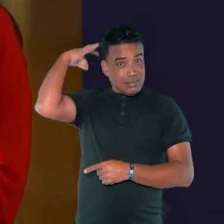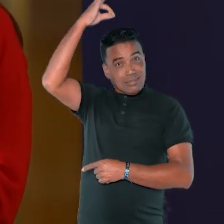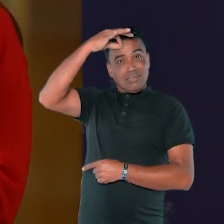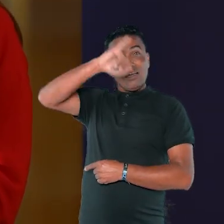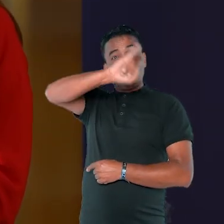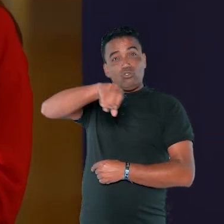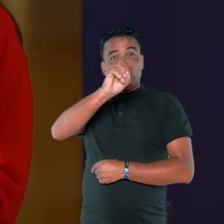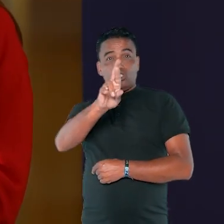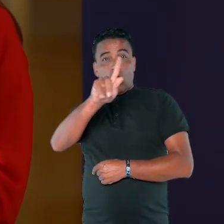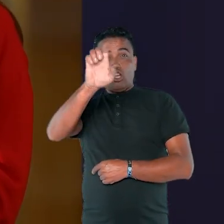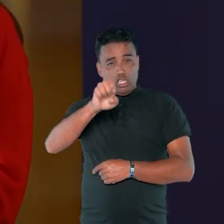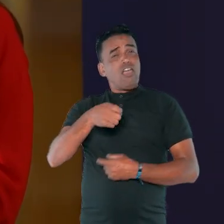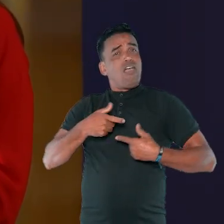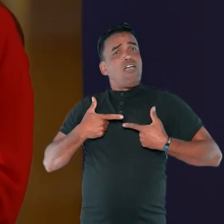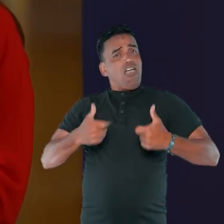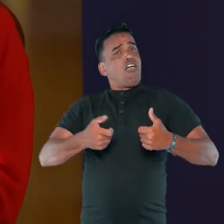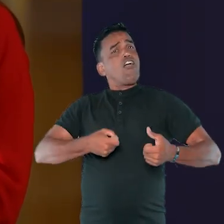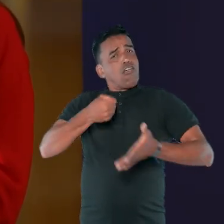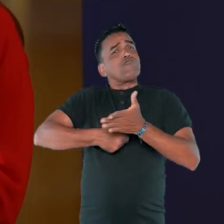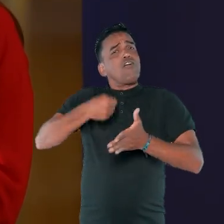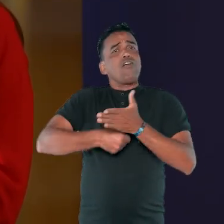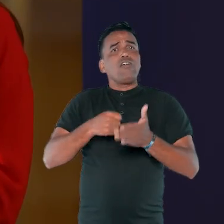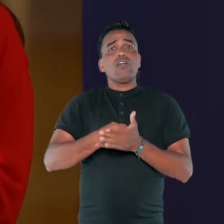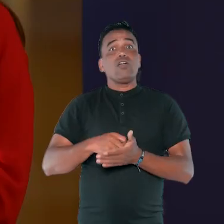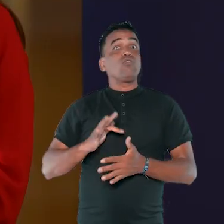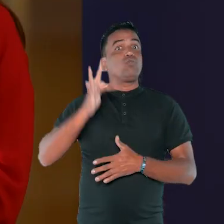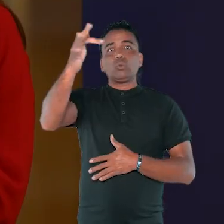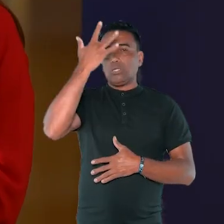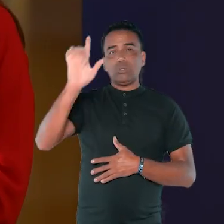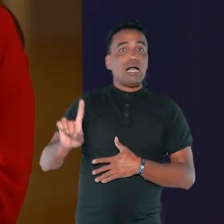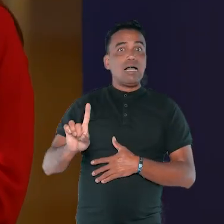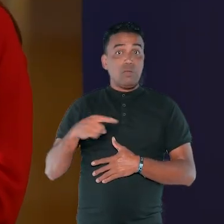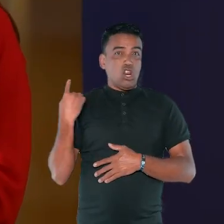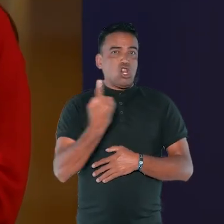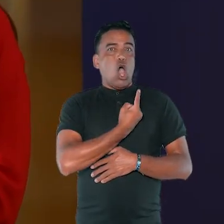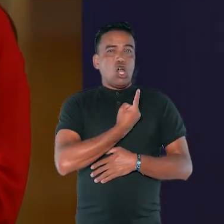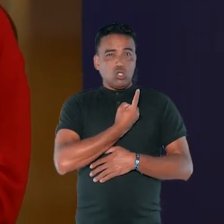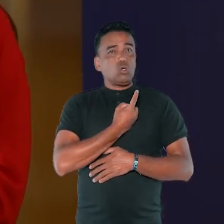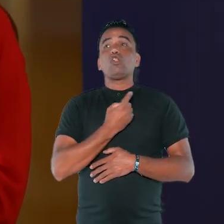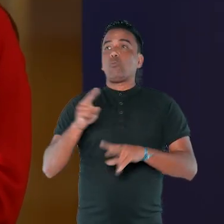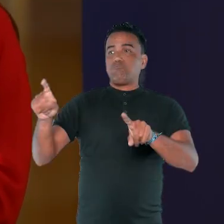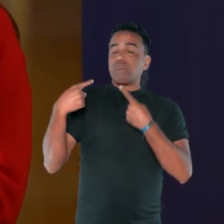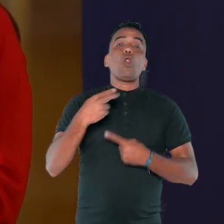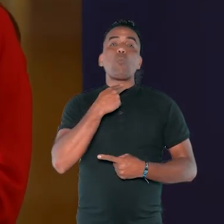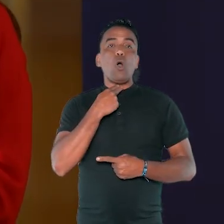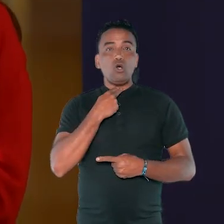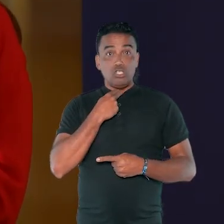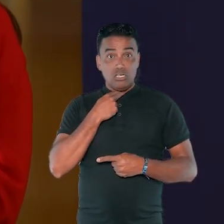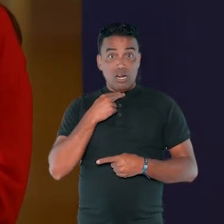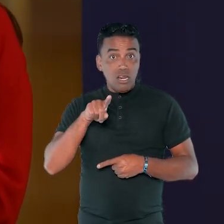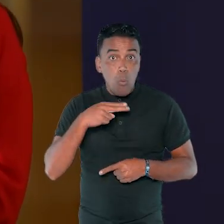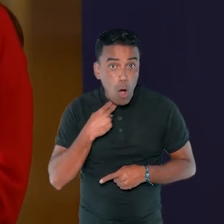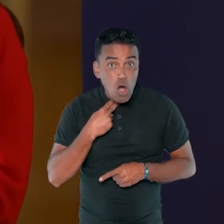do amanhã ninguém sabe, que conosco ninguém pode, que quem não pode se sacode.